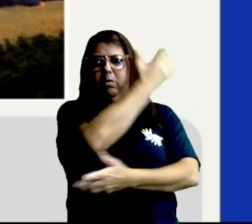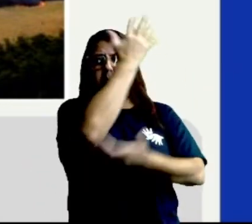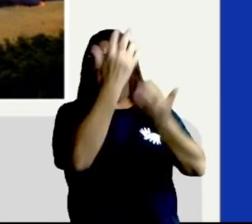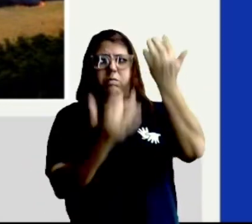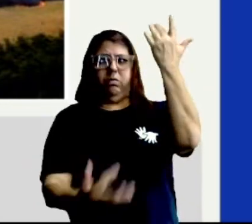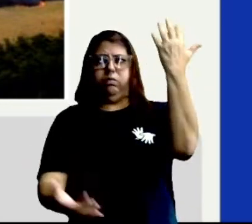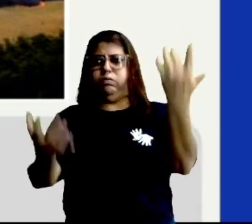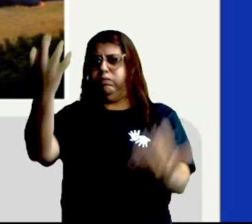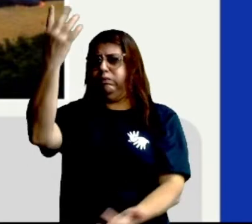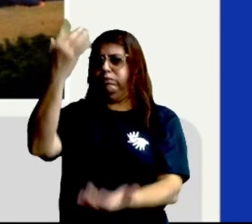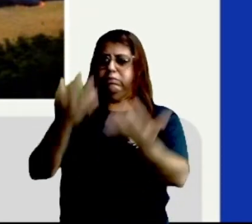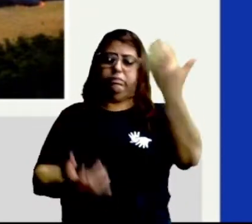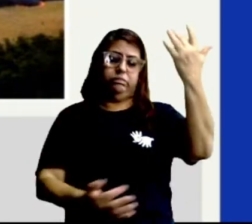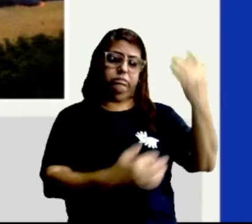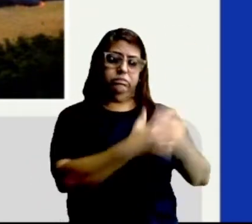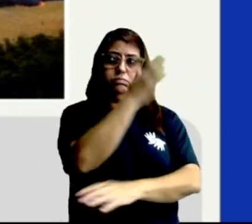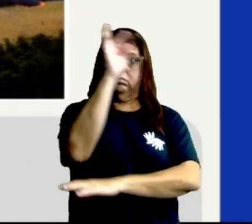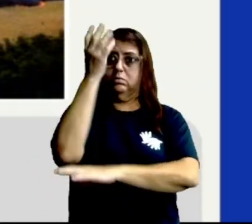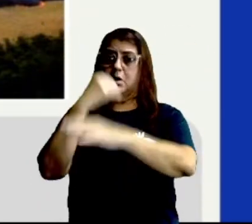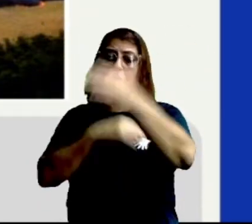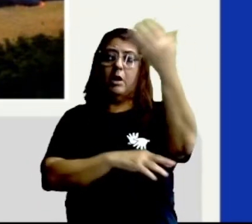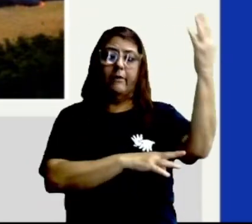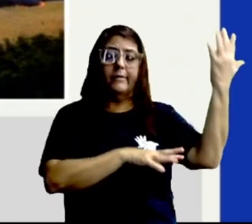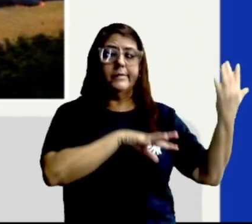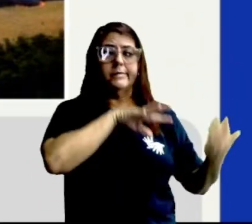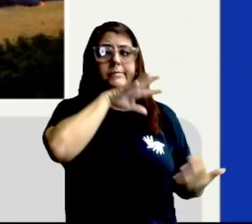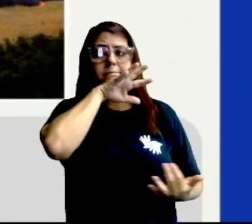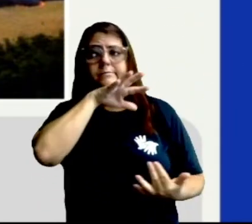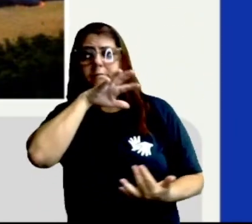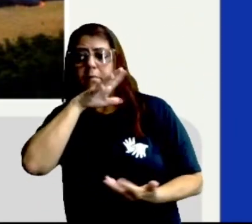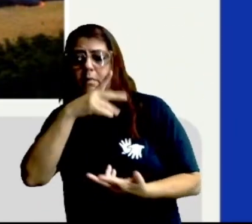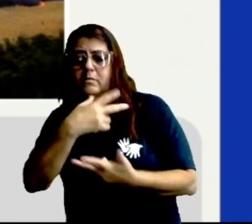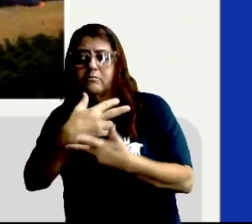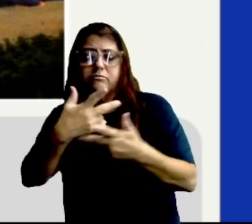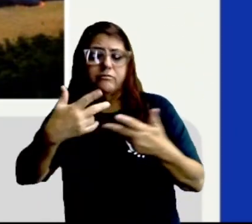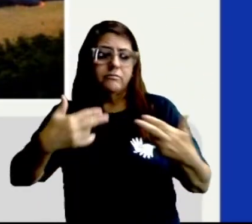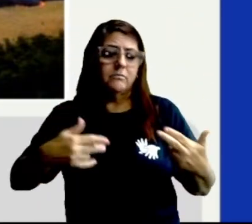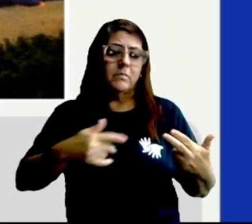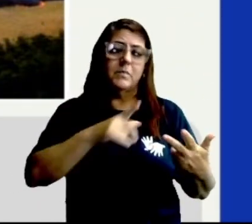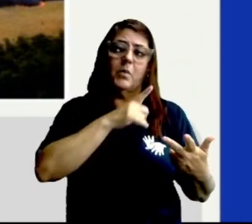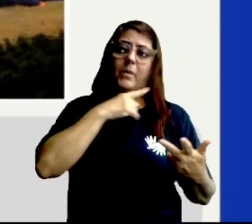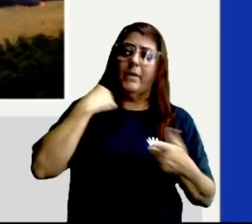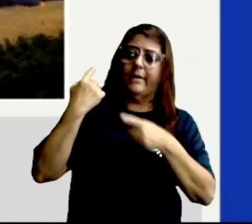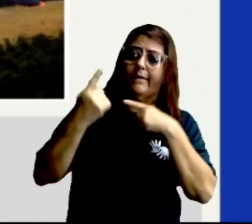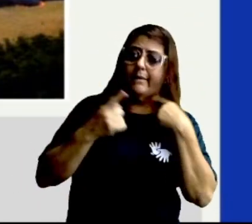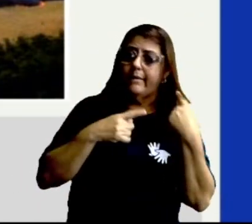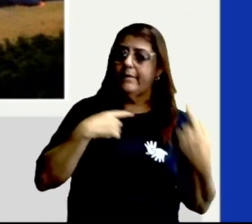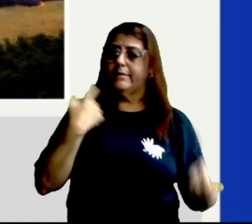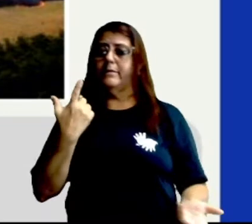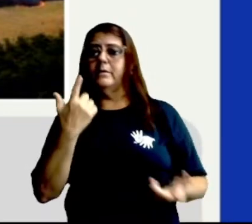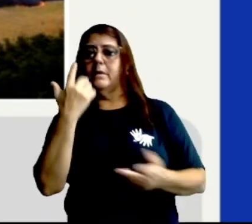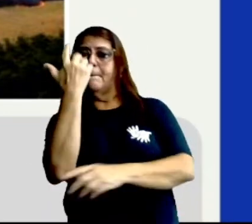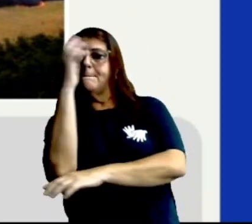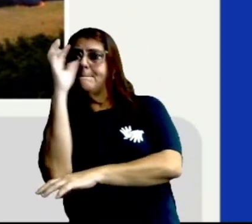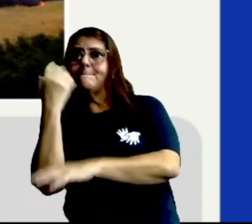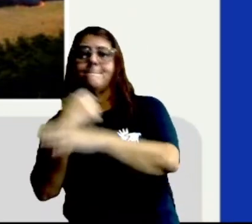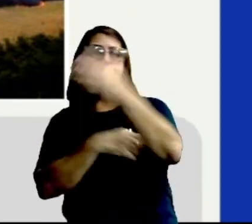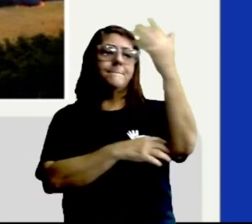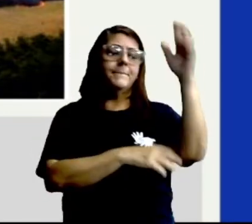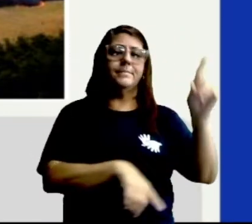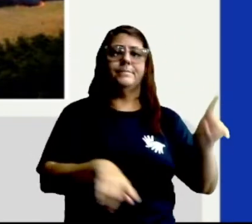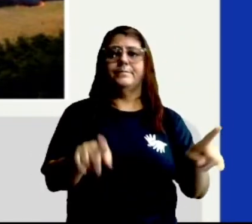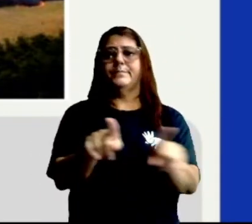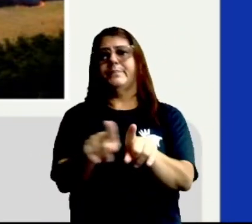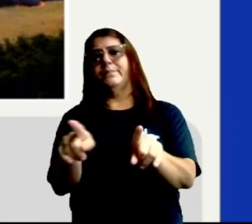inteira né prejudicando não só a vegetação como ameaçando as espécies de animais que estão naquele local naquele